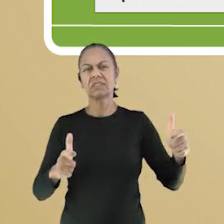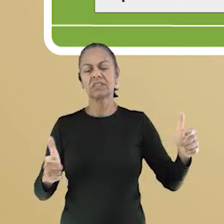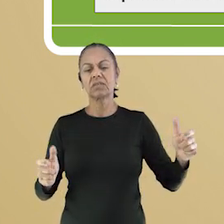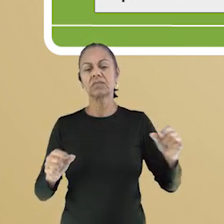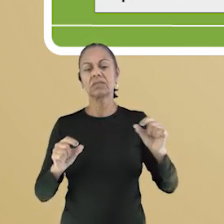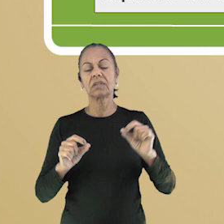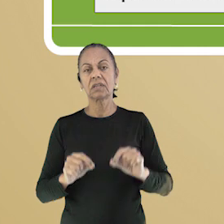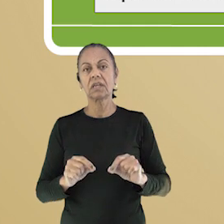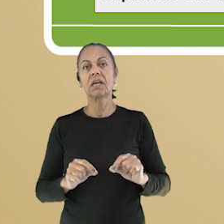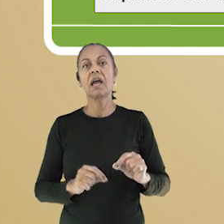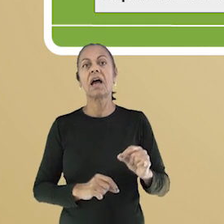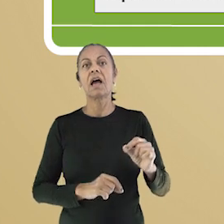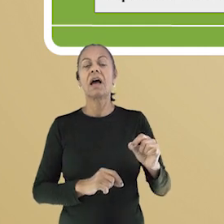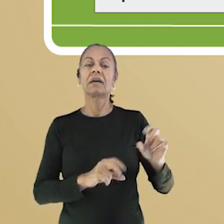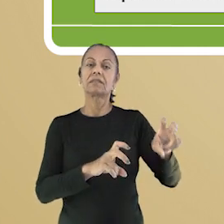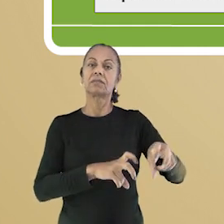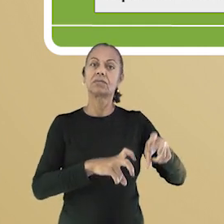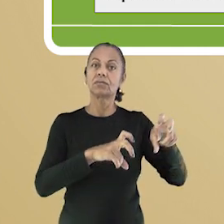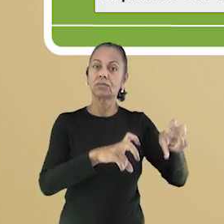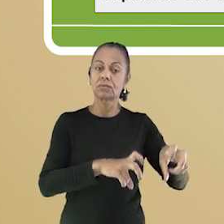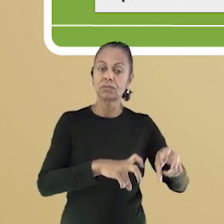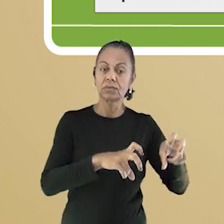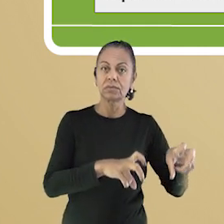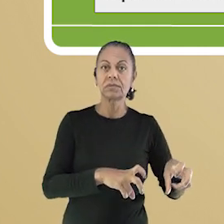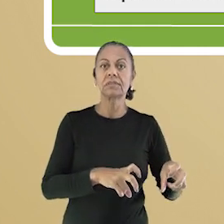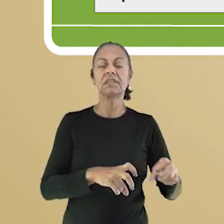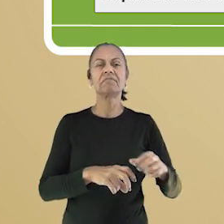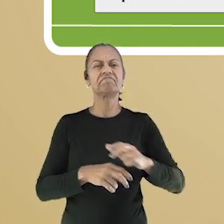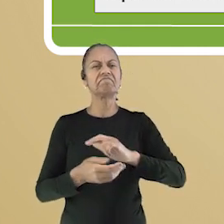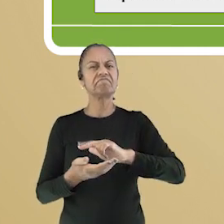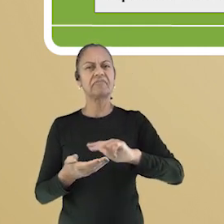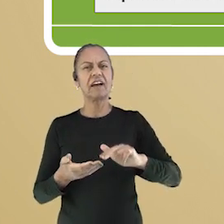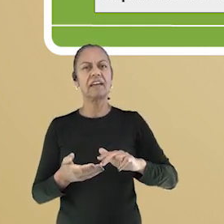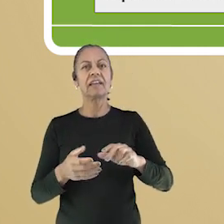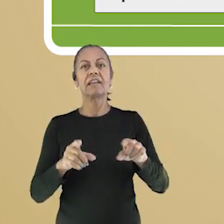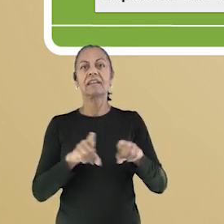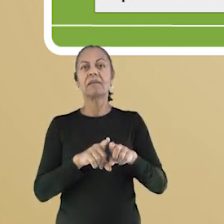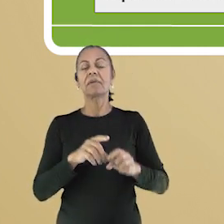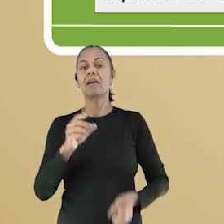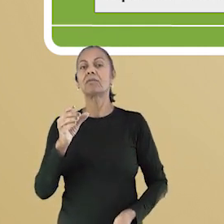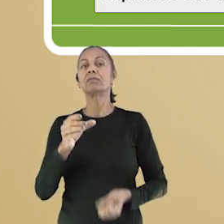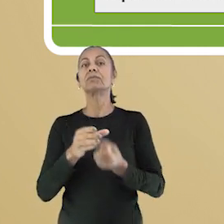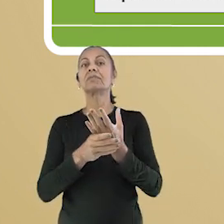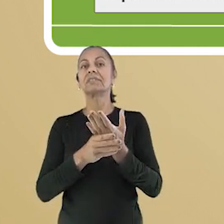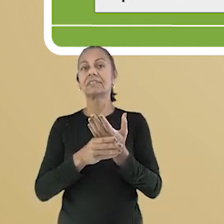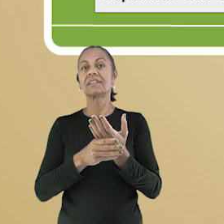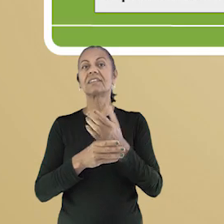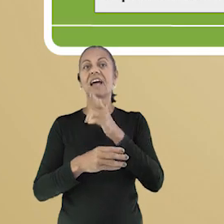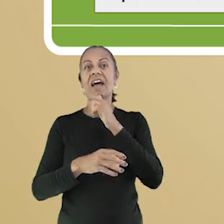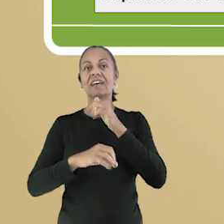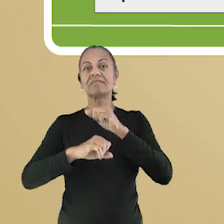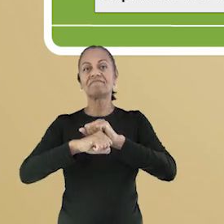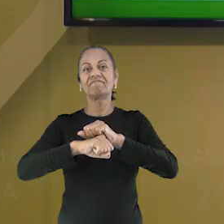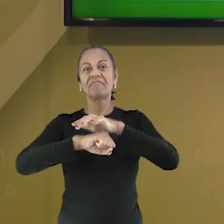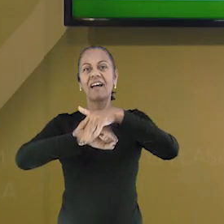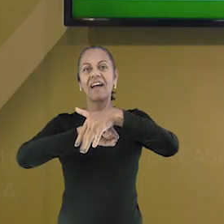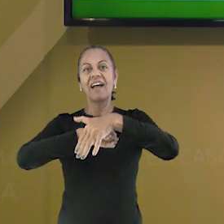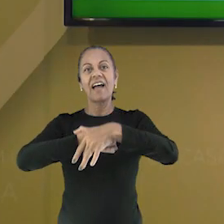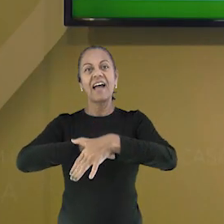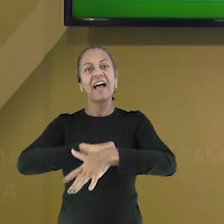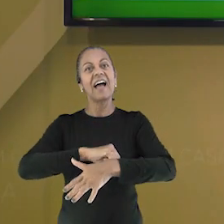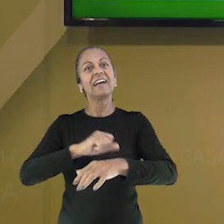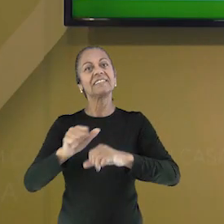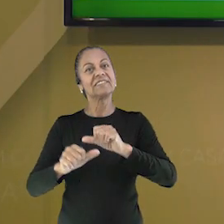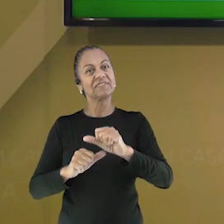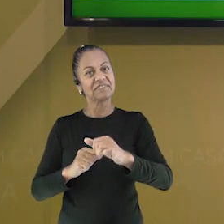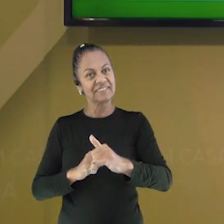a mineração também, certo? E aí a gente tem a construção de usinas hidrelétricas e expansão das cidades. Também